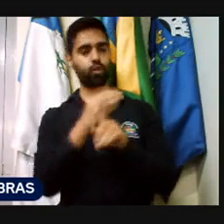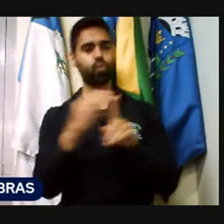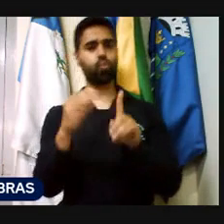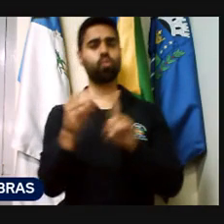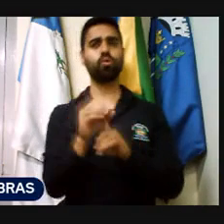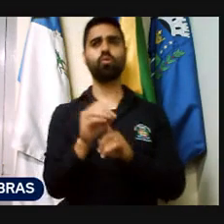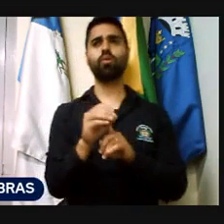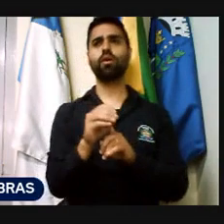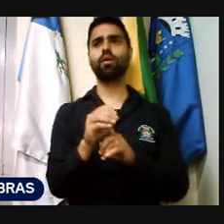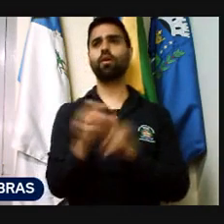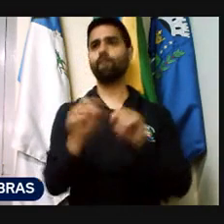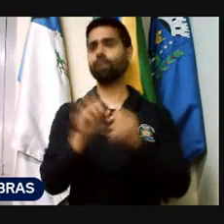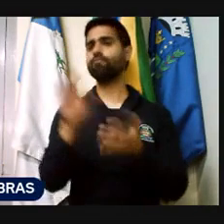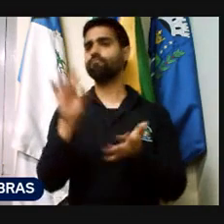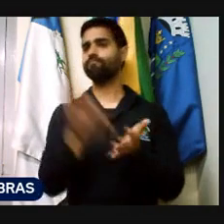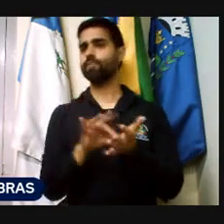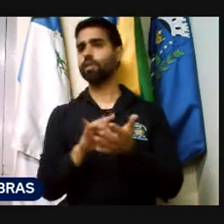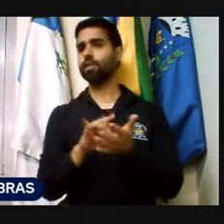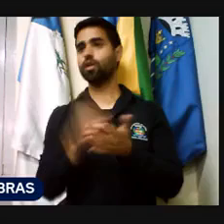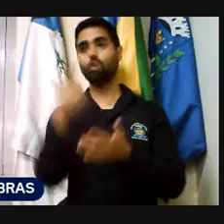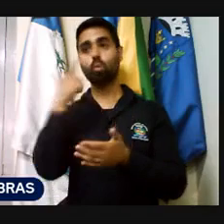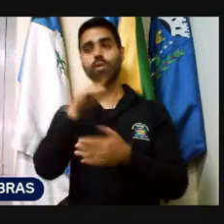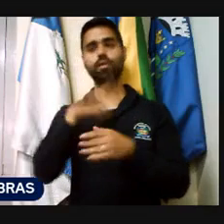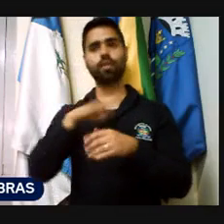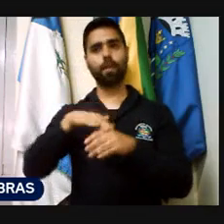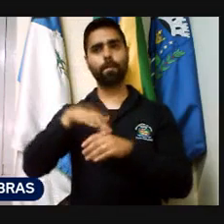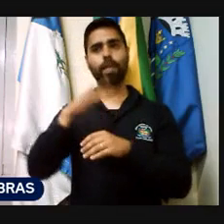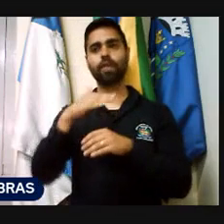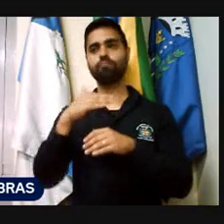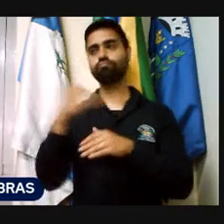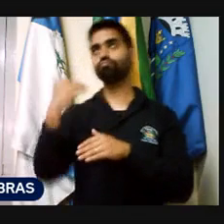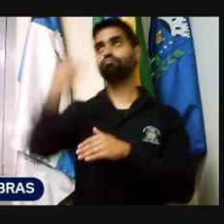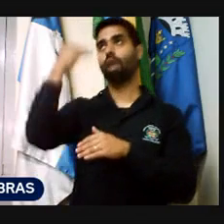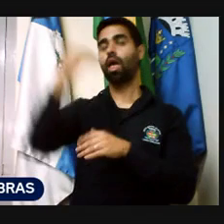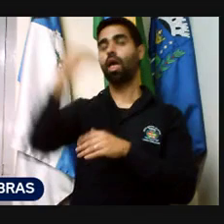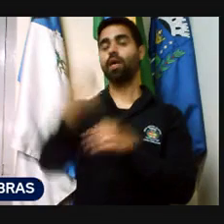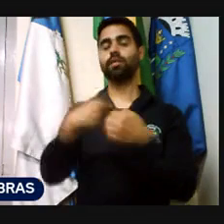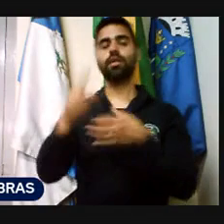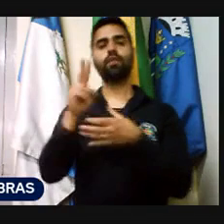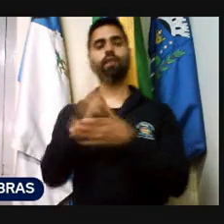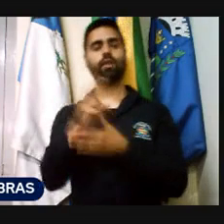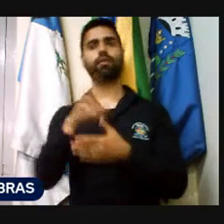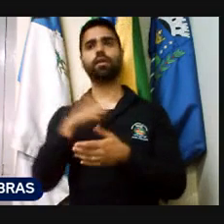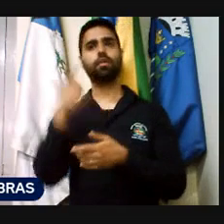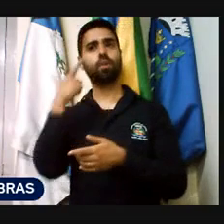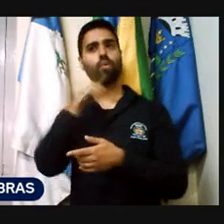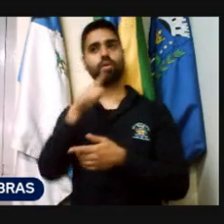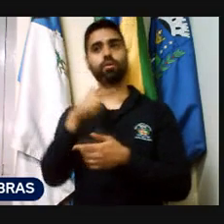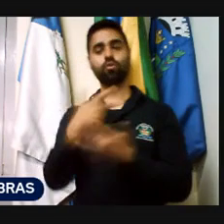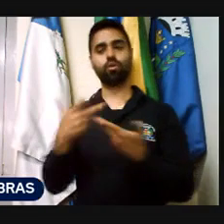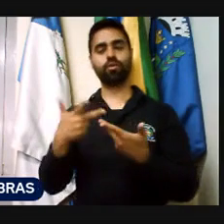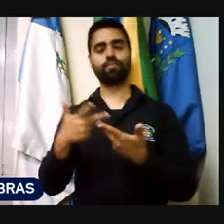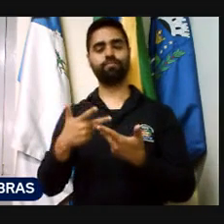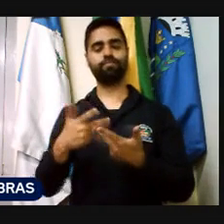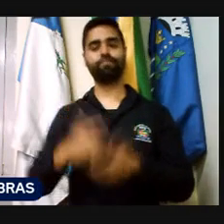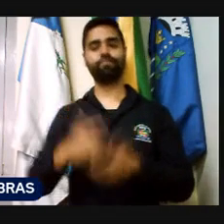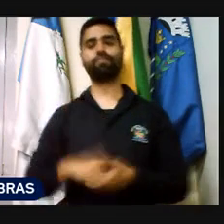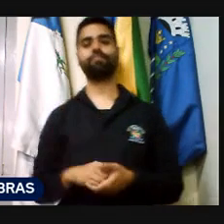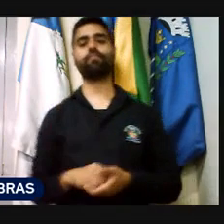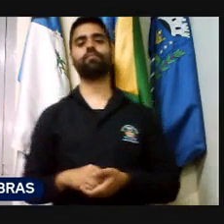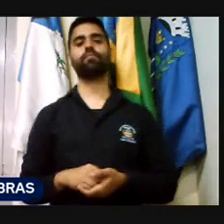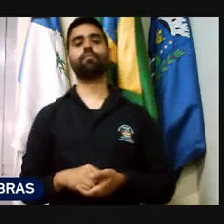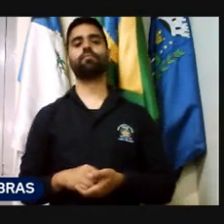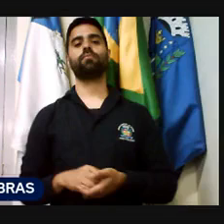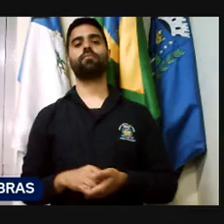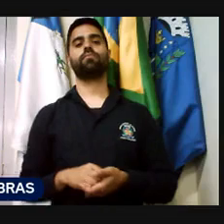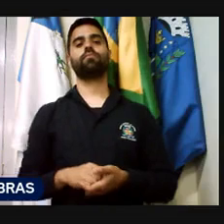cultura acontecer e elevar cada vez mais o nosso município e ser, com certeza, contemplado. Então, é uma atitude aí do